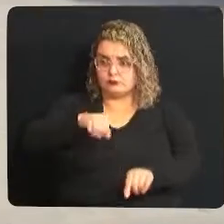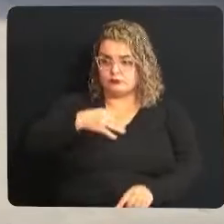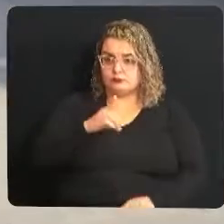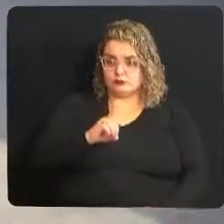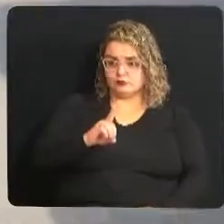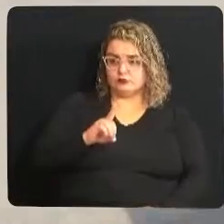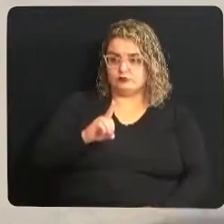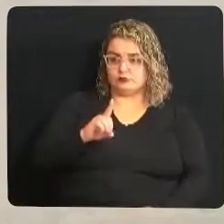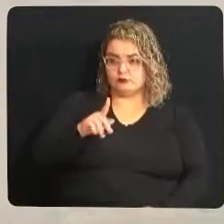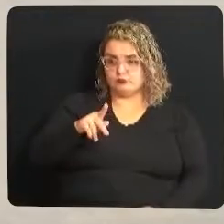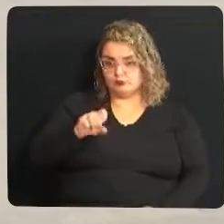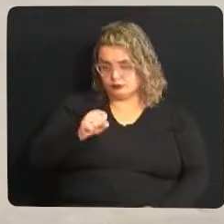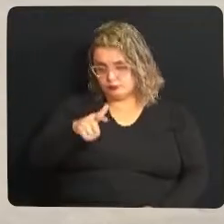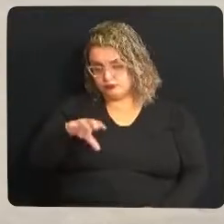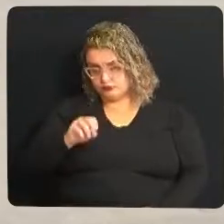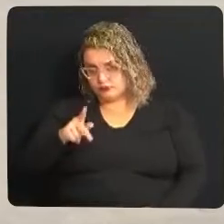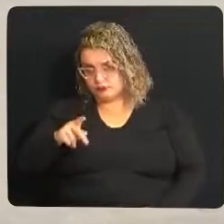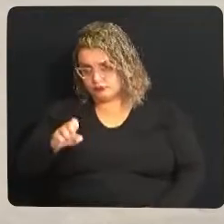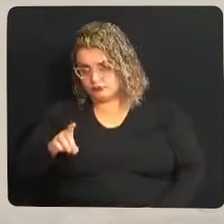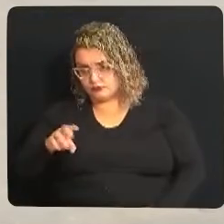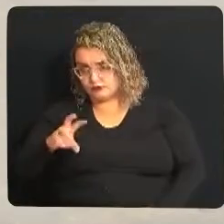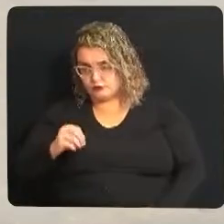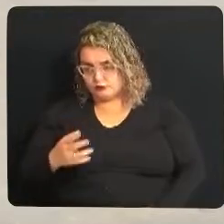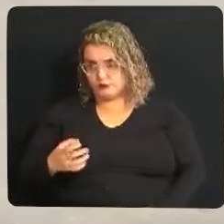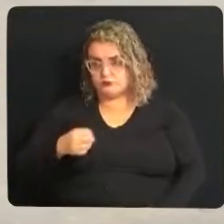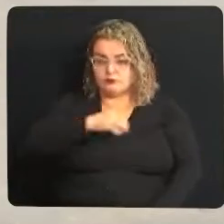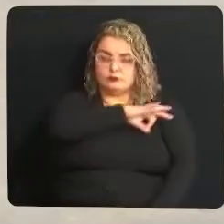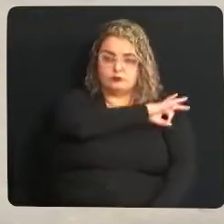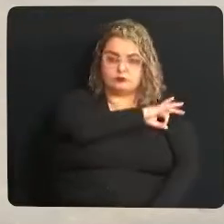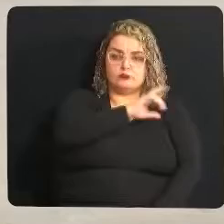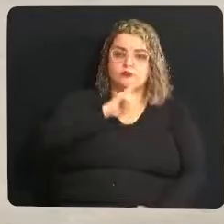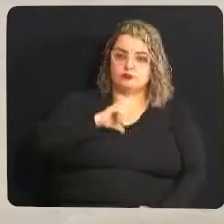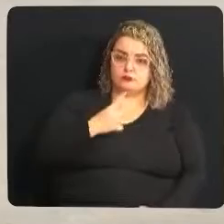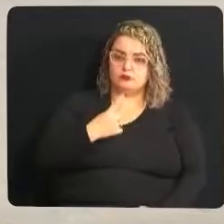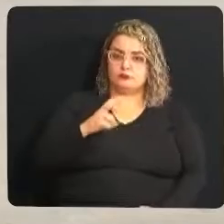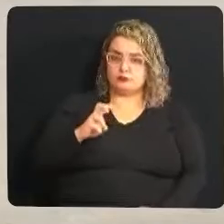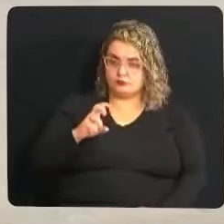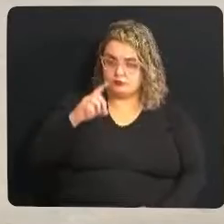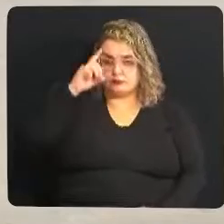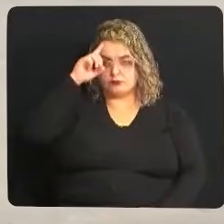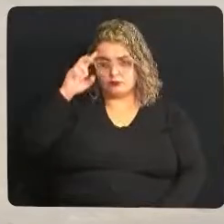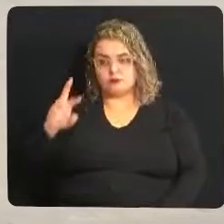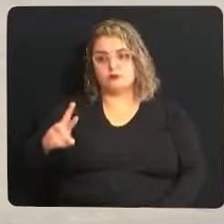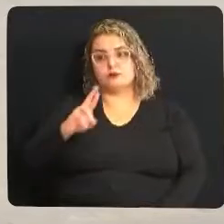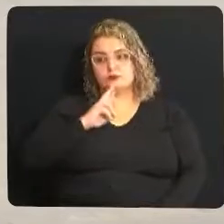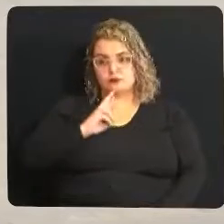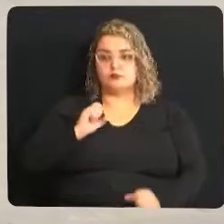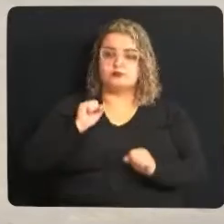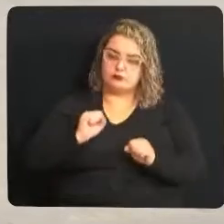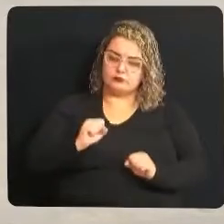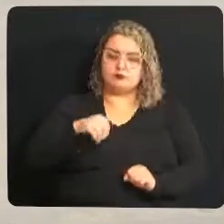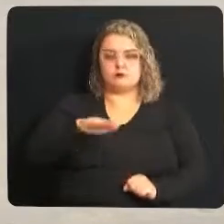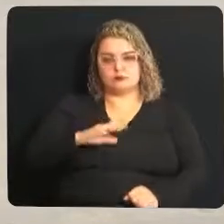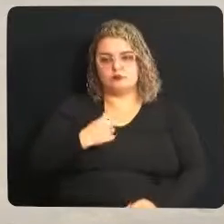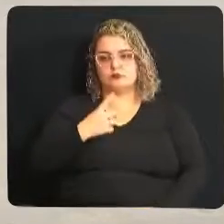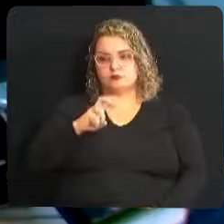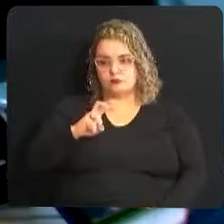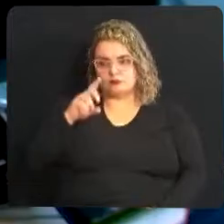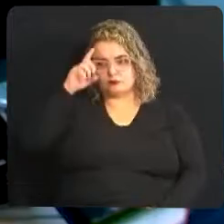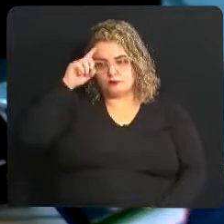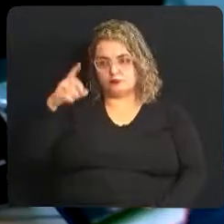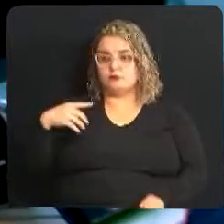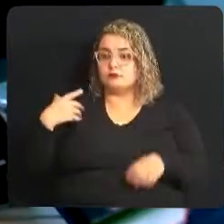fluxo de veículos por aqui. A prefeitura tem 15 dias para responder o parlamentar, que são prorrogáveis por mais 15